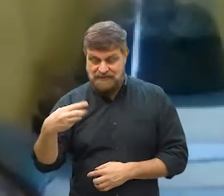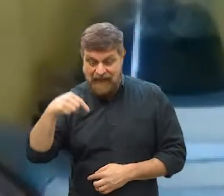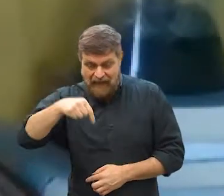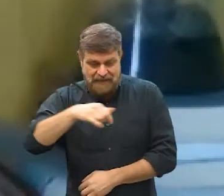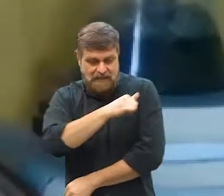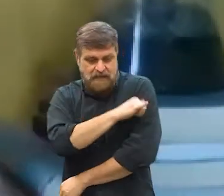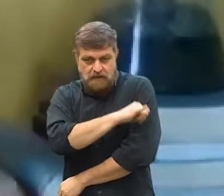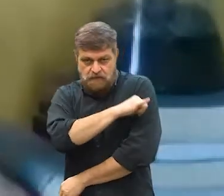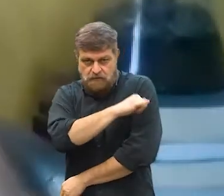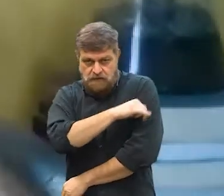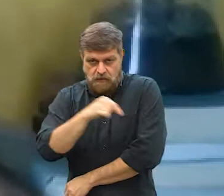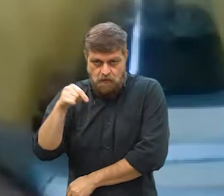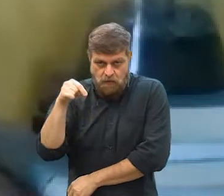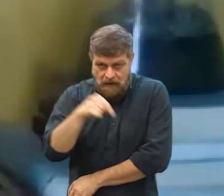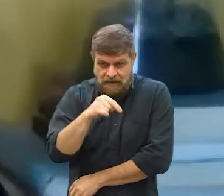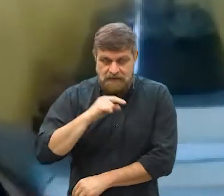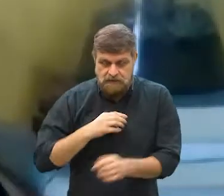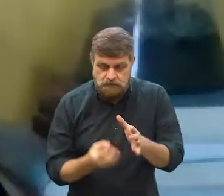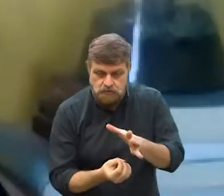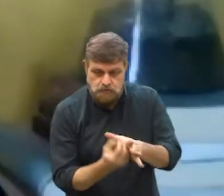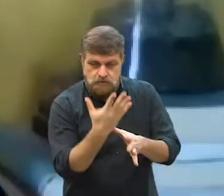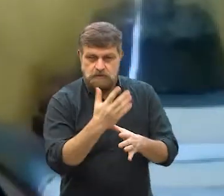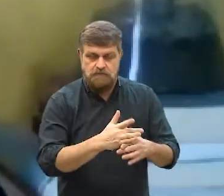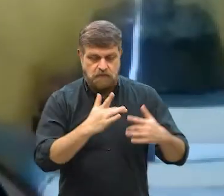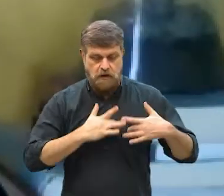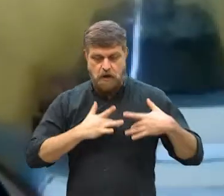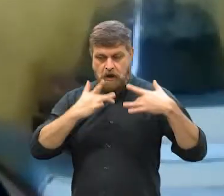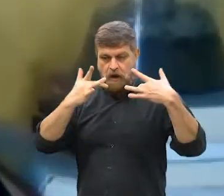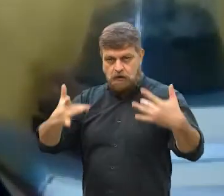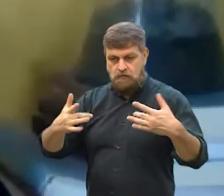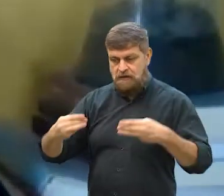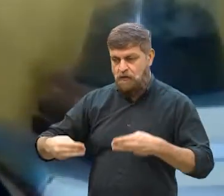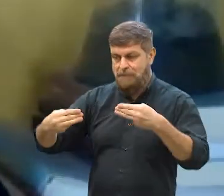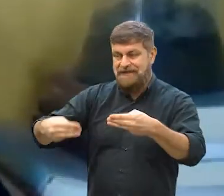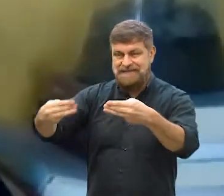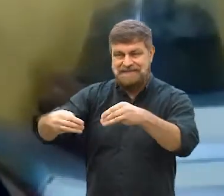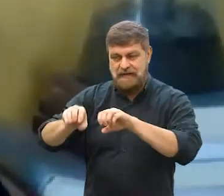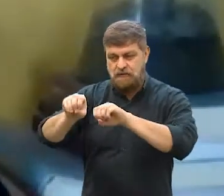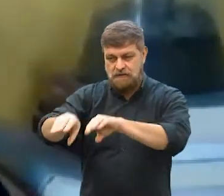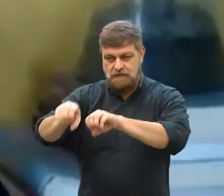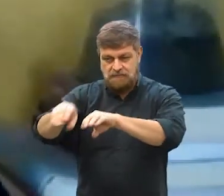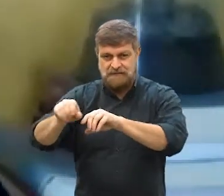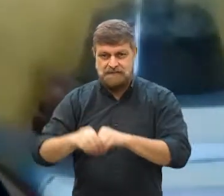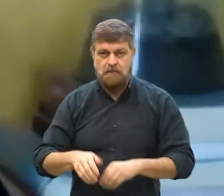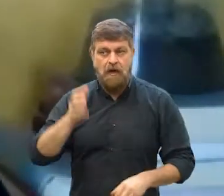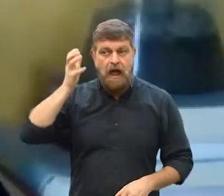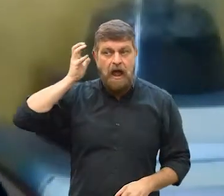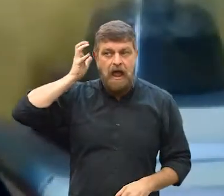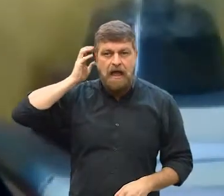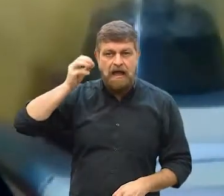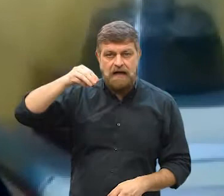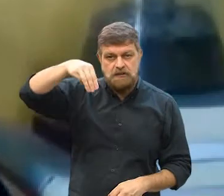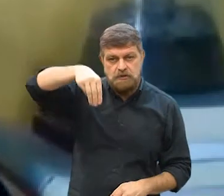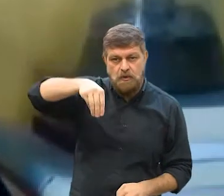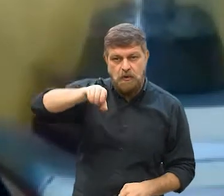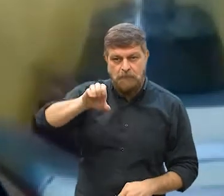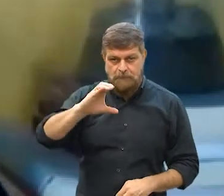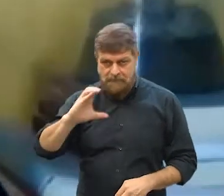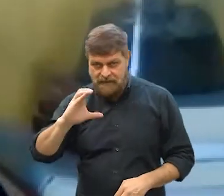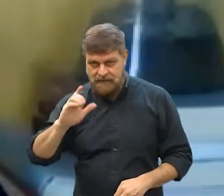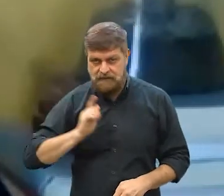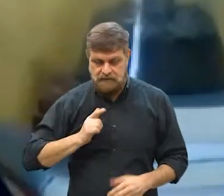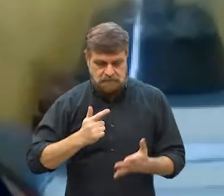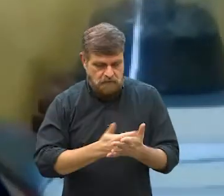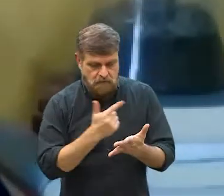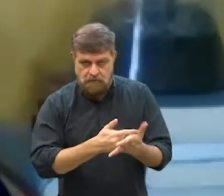a Rádio Sociedade do Rio de Janeiro que foi doado ao Ministério da Educação e ela é rádio MEC eu acho não tenho certeza aí o